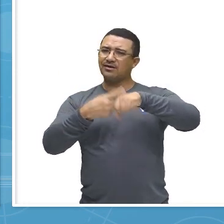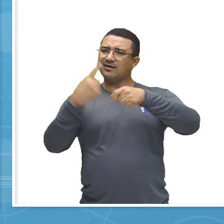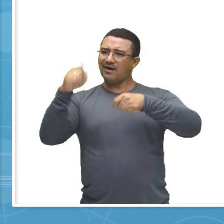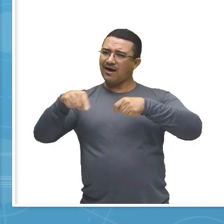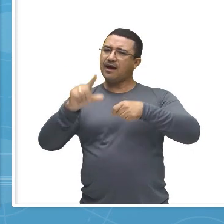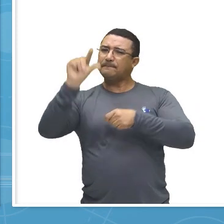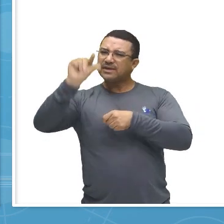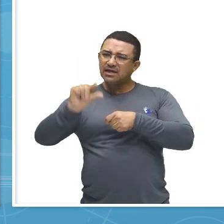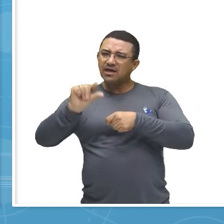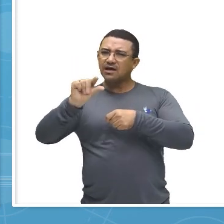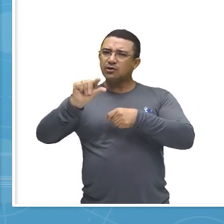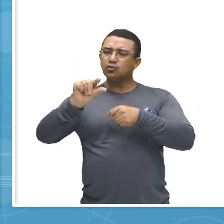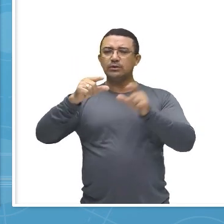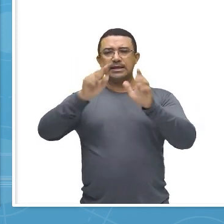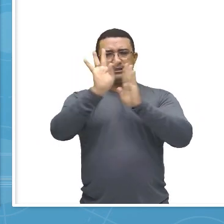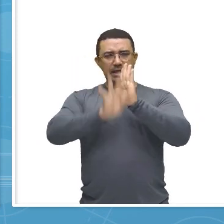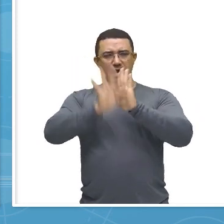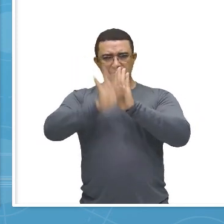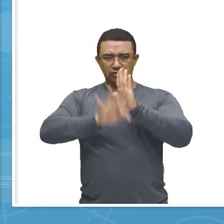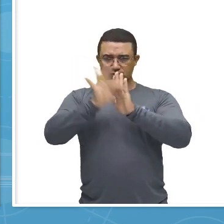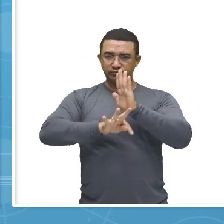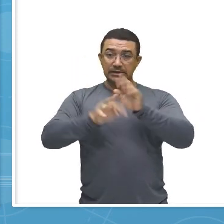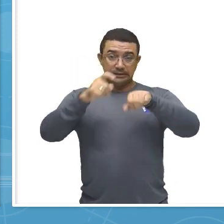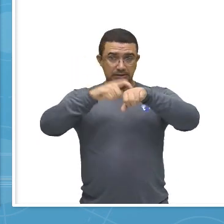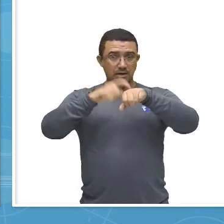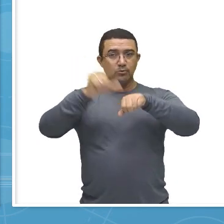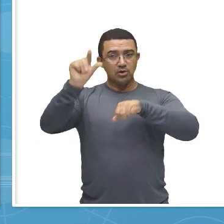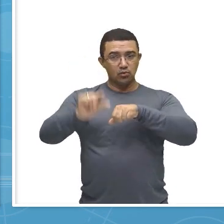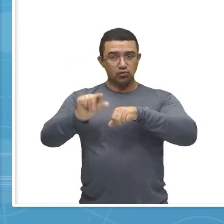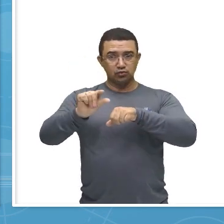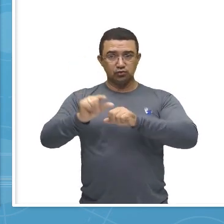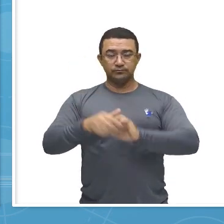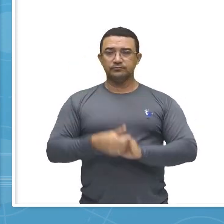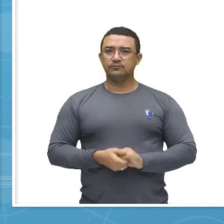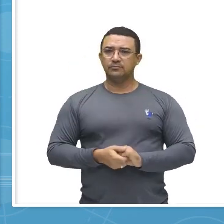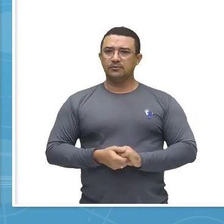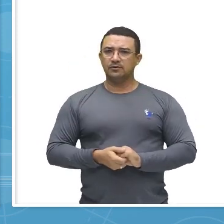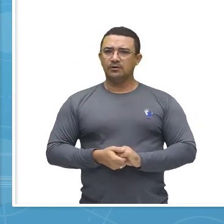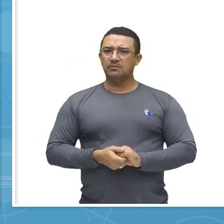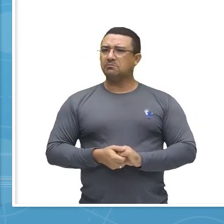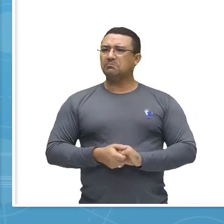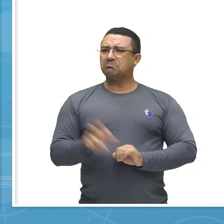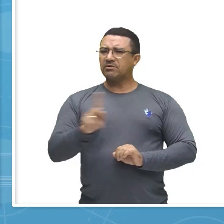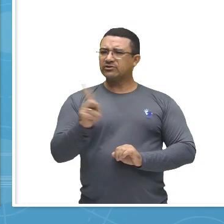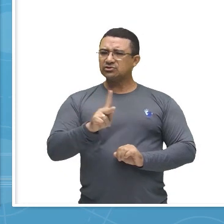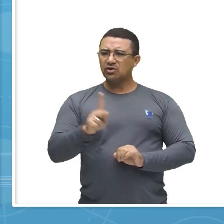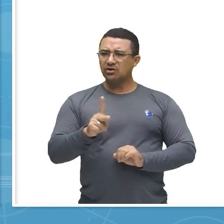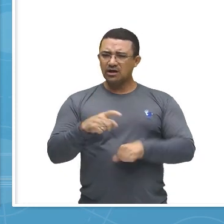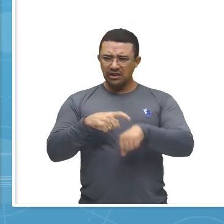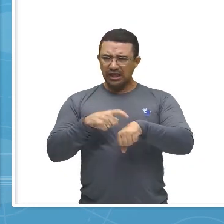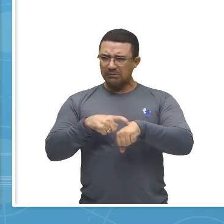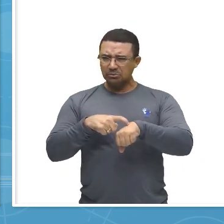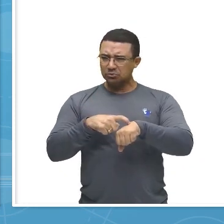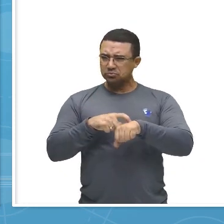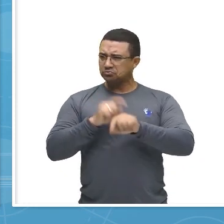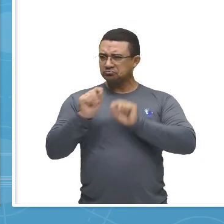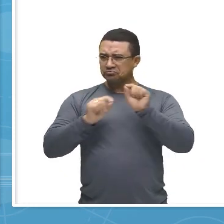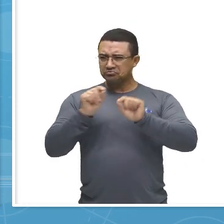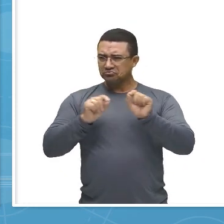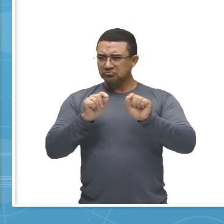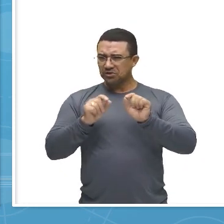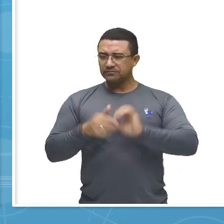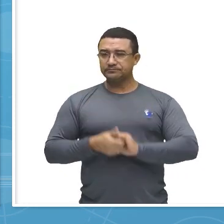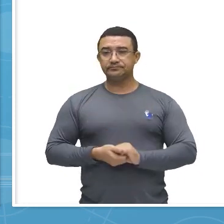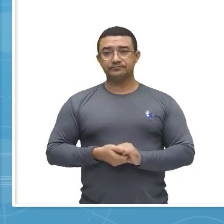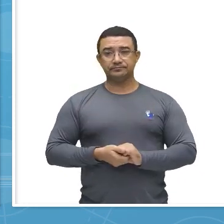curta duração do texto. Então o tempo também é reduzido. Professor, o que é tempo como elemento ali dessa